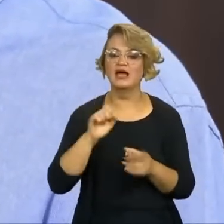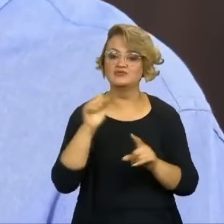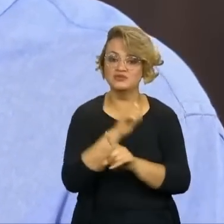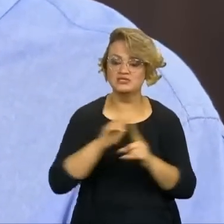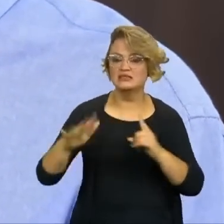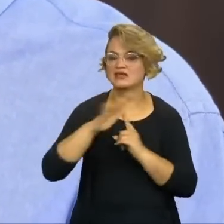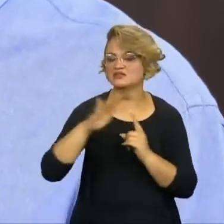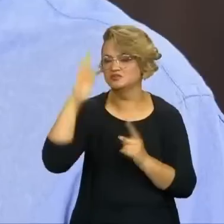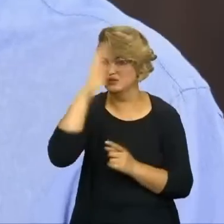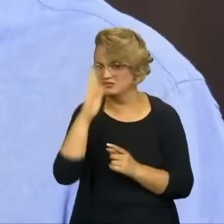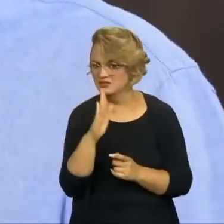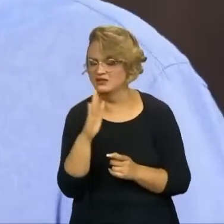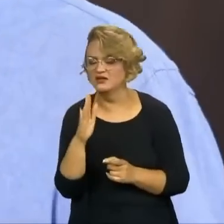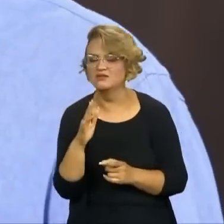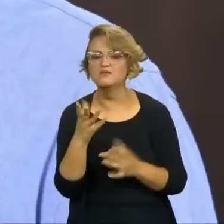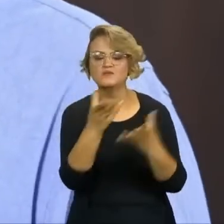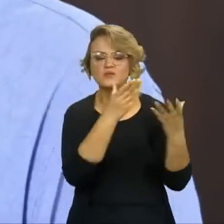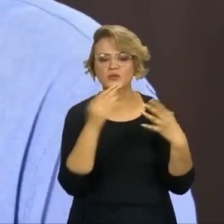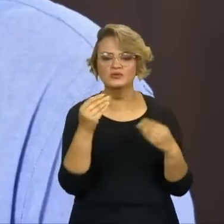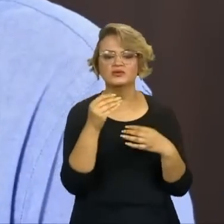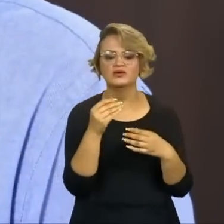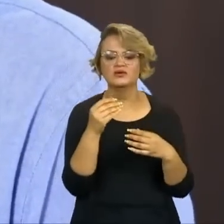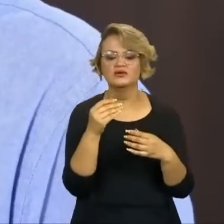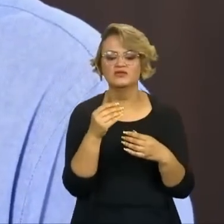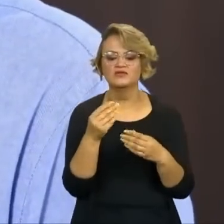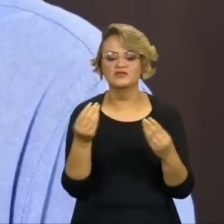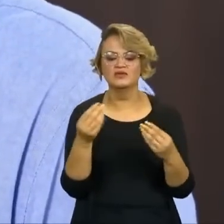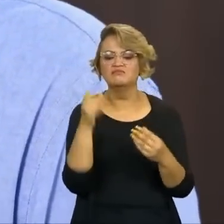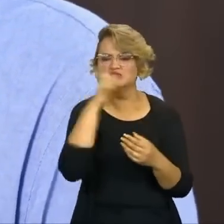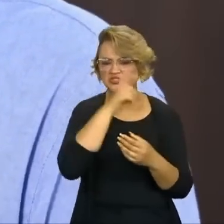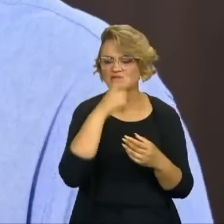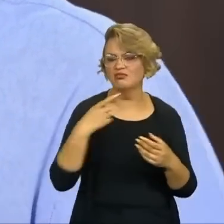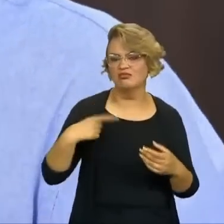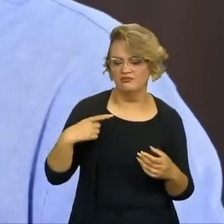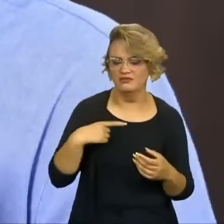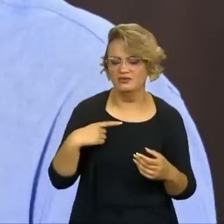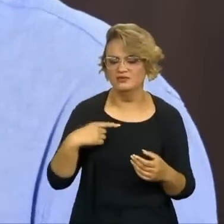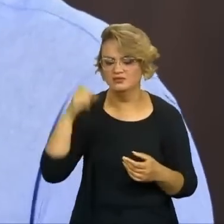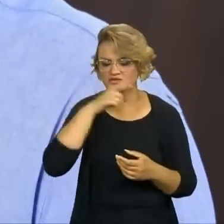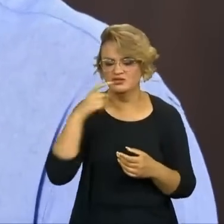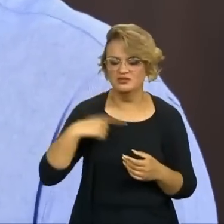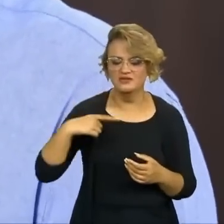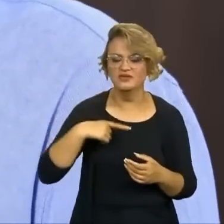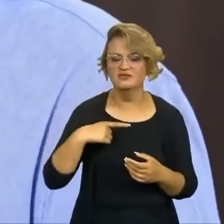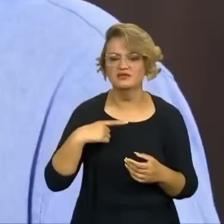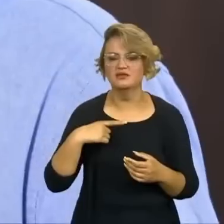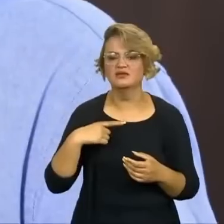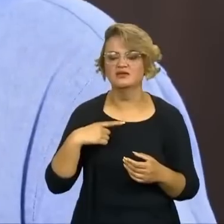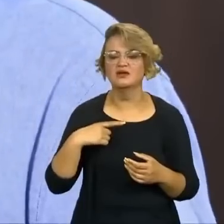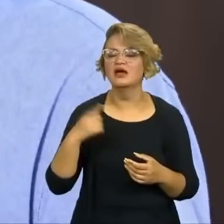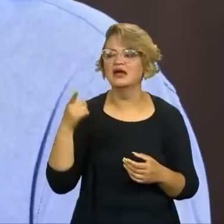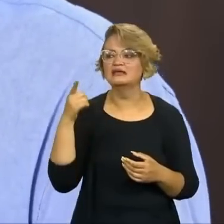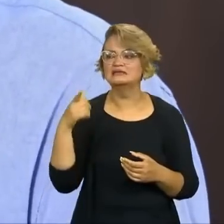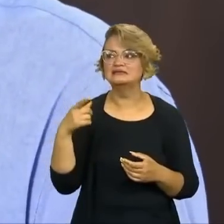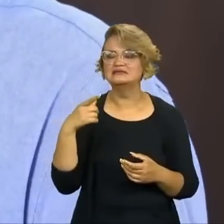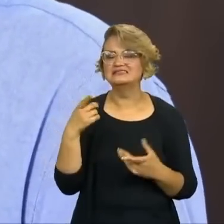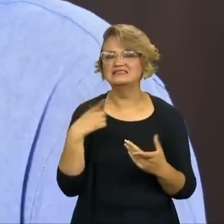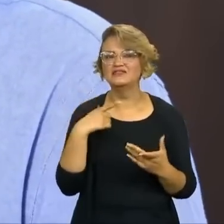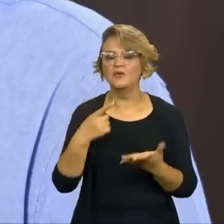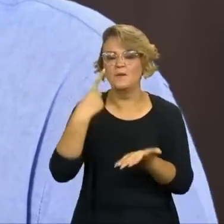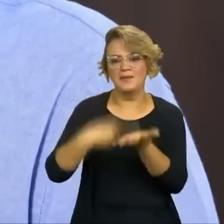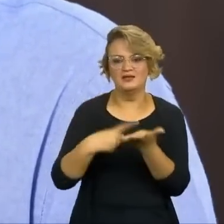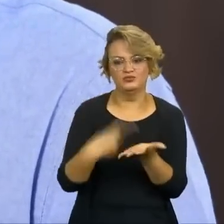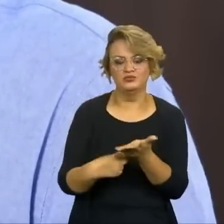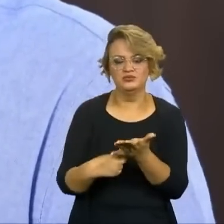uma grande parcela dela, foi cooptada pela mentira. Ou seja, se estabeleceu uma espécie de pacto